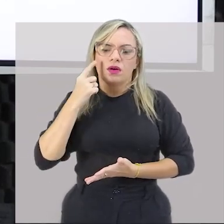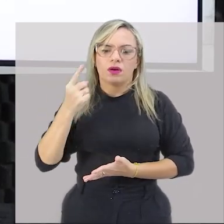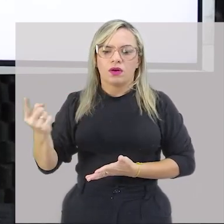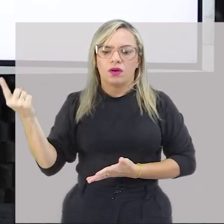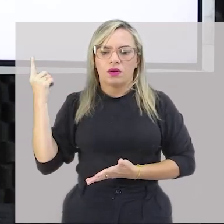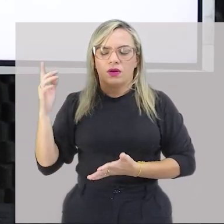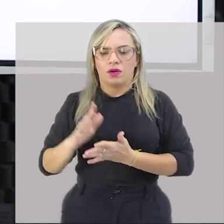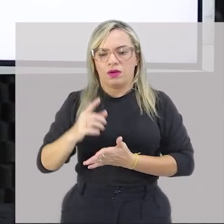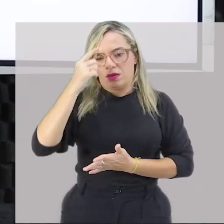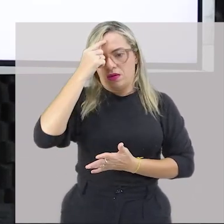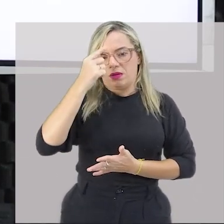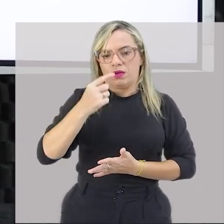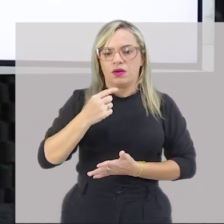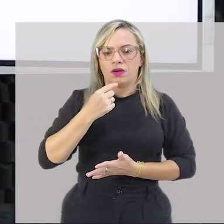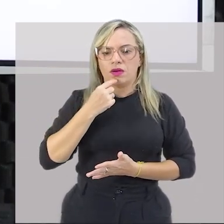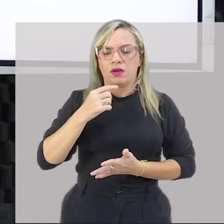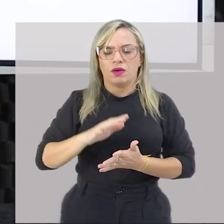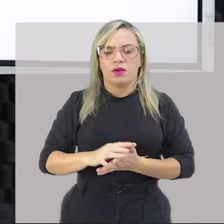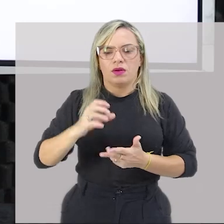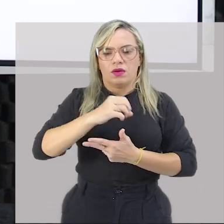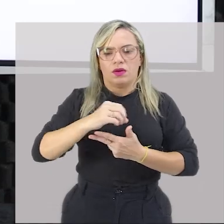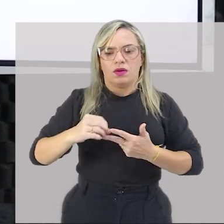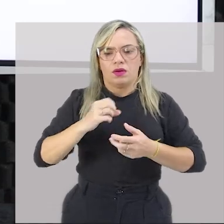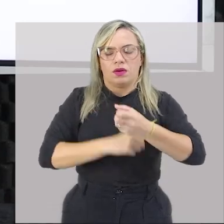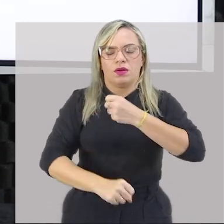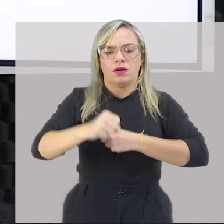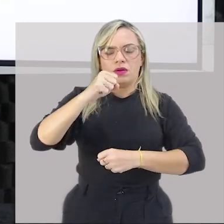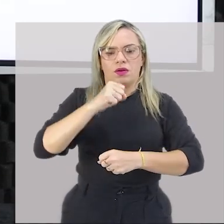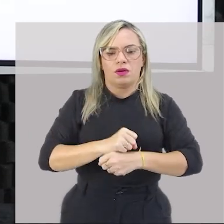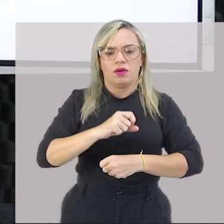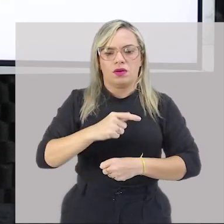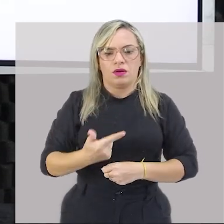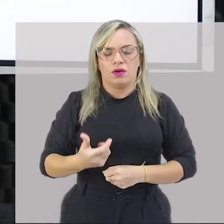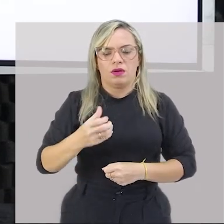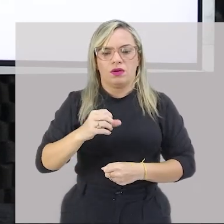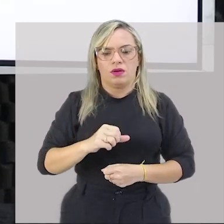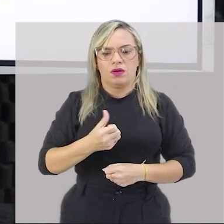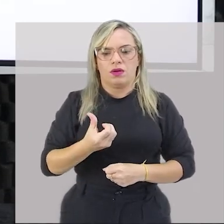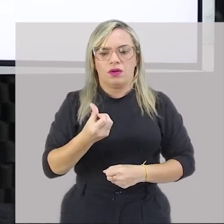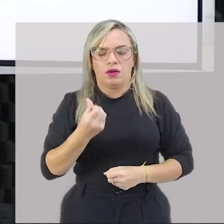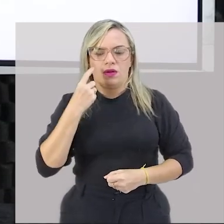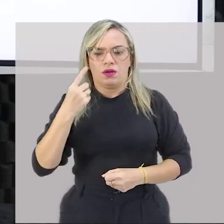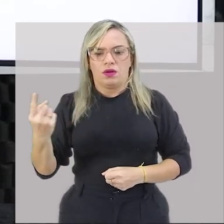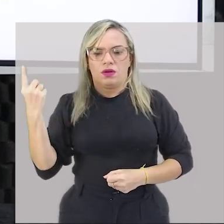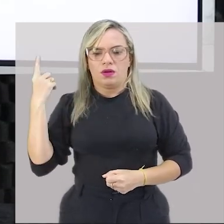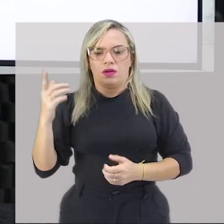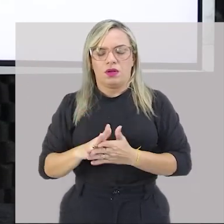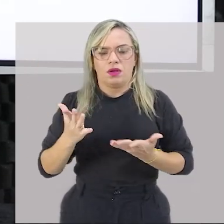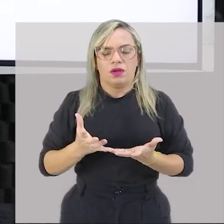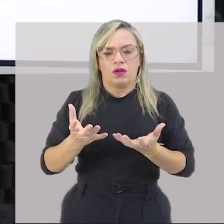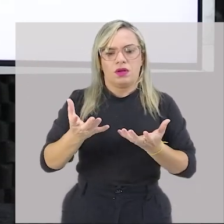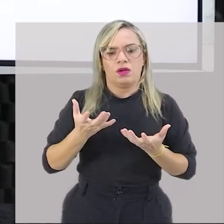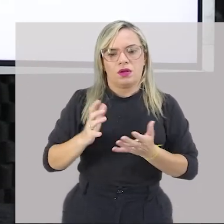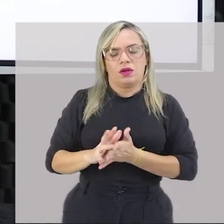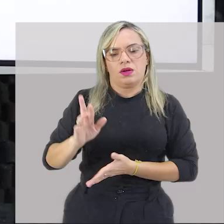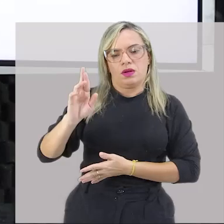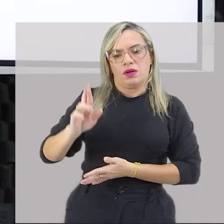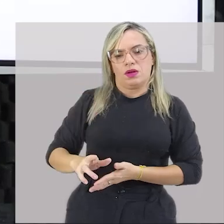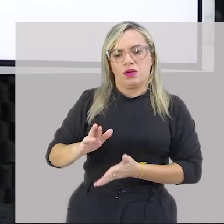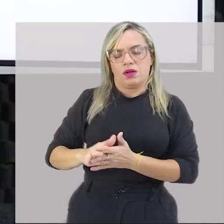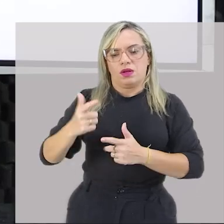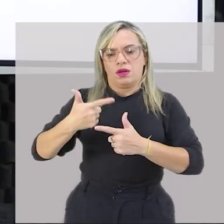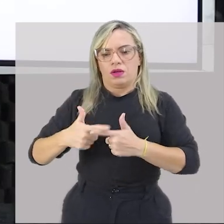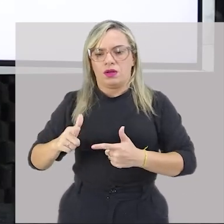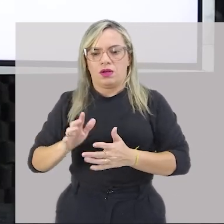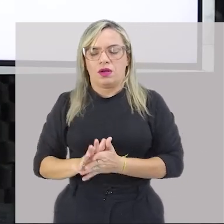deu aí a figura, cadê? O Enem 2016, né? Então vamos lá, aí deu essa figura, ele quer a razão entre a massa maior e